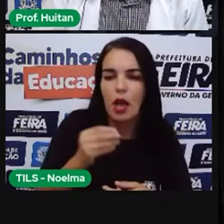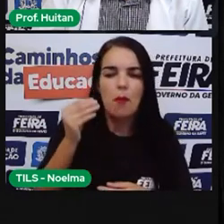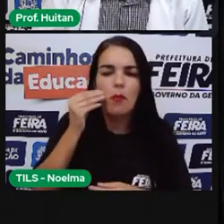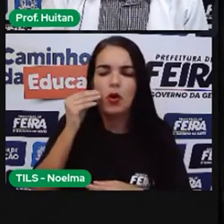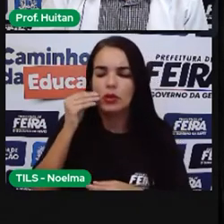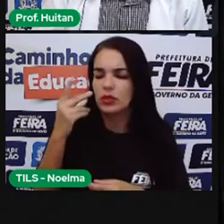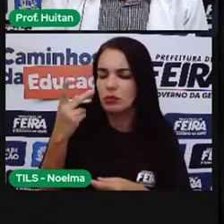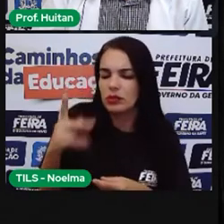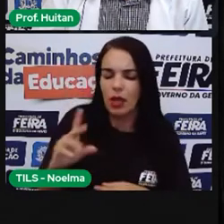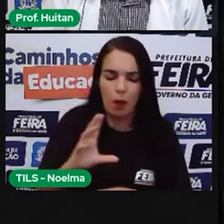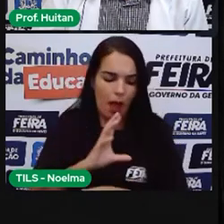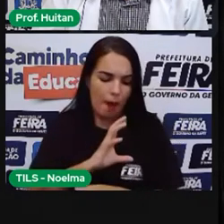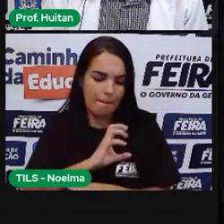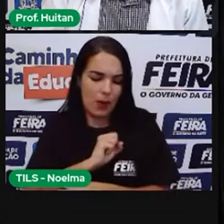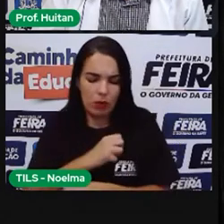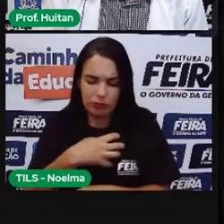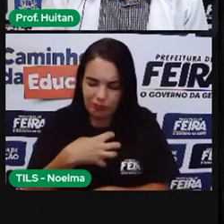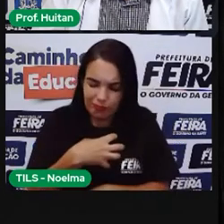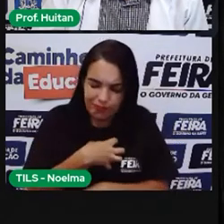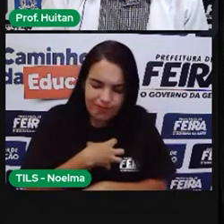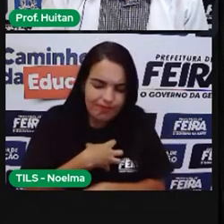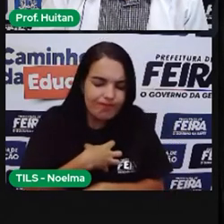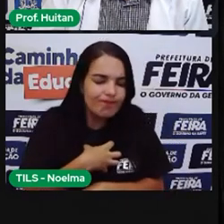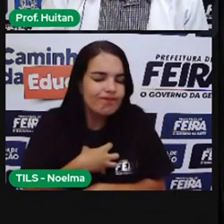forma que